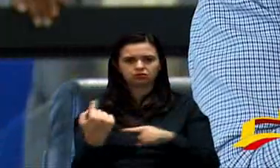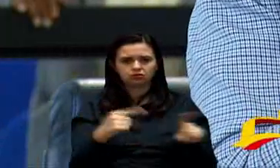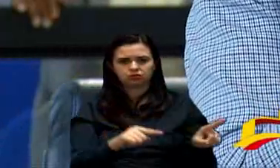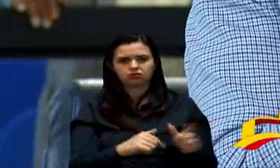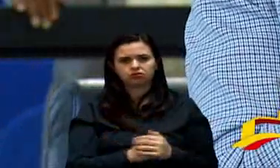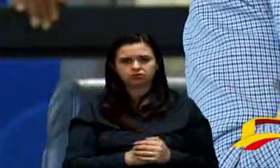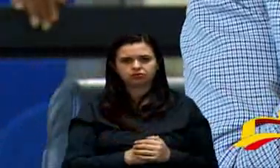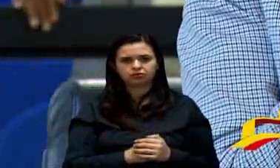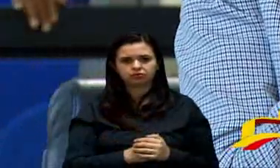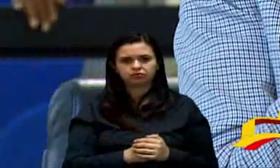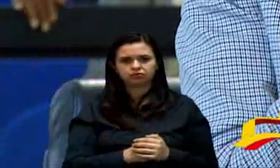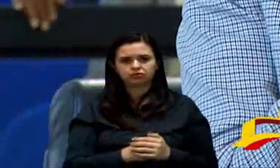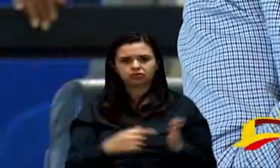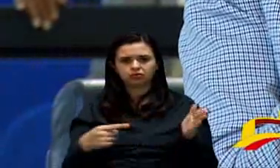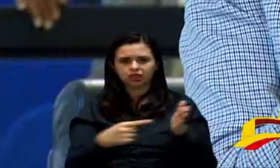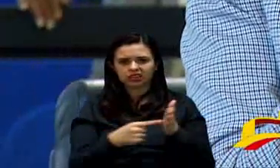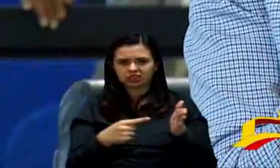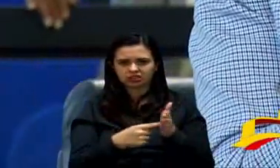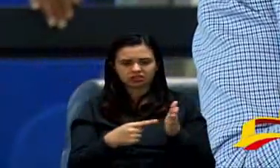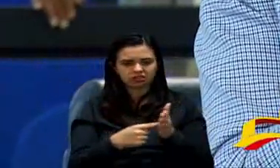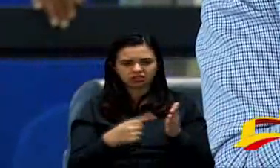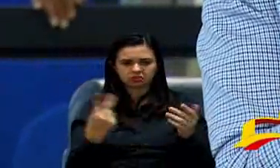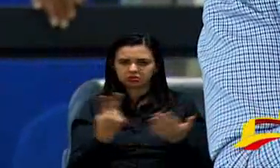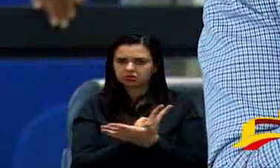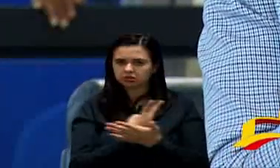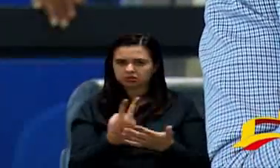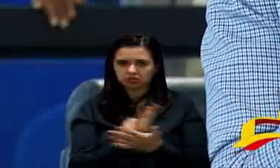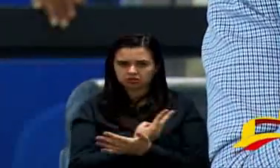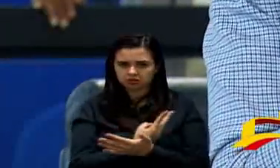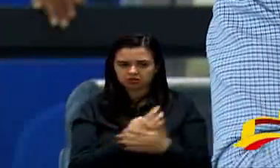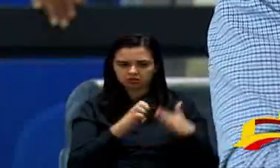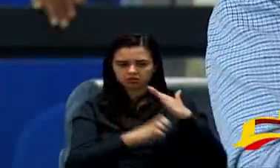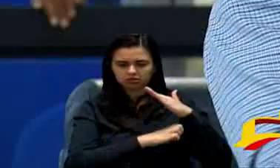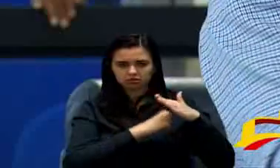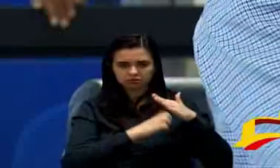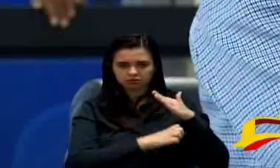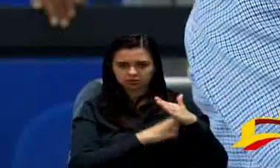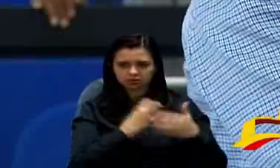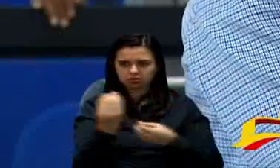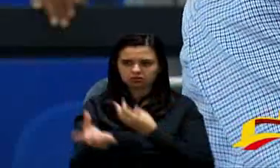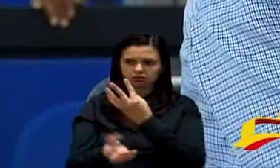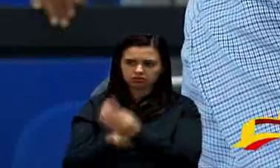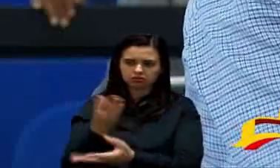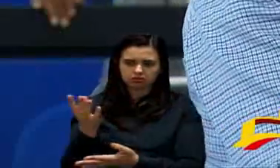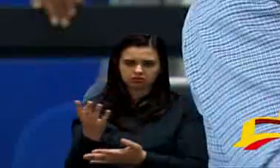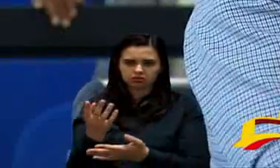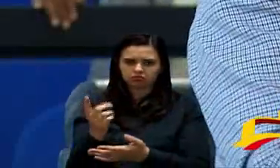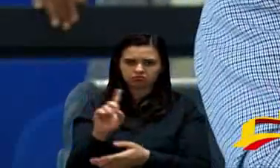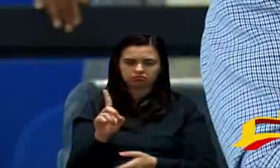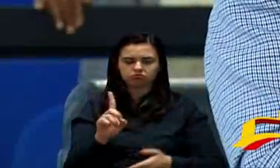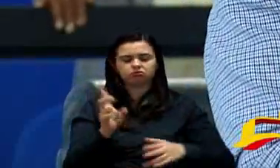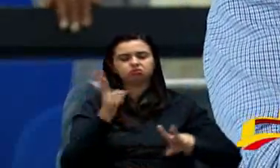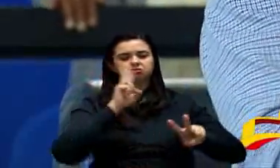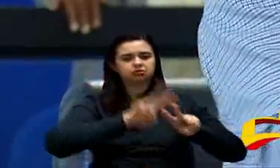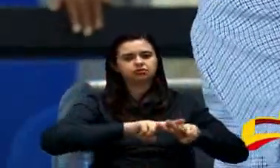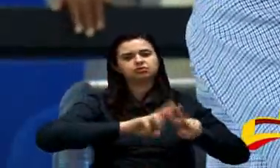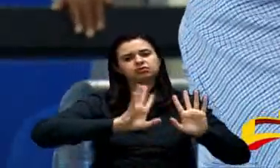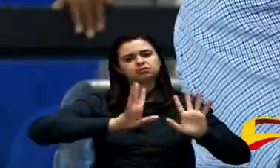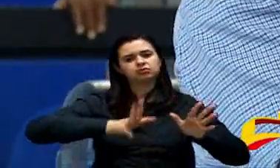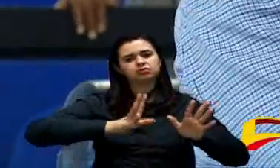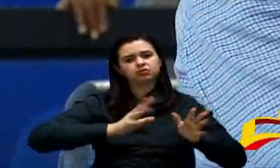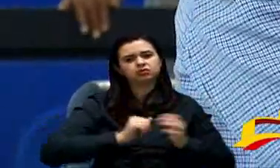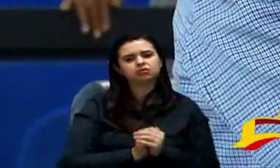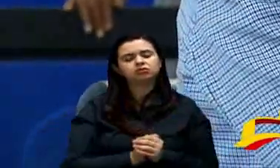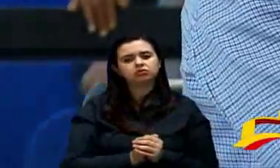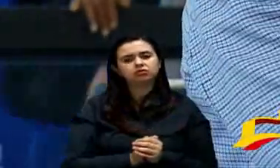indevido. Os empresários que não entregaram os produtos foram presos. A justiça tomou todas as providências, por isso eu